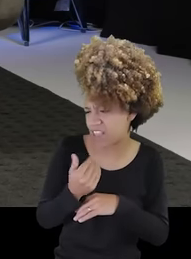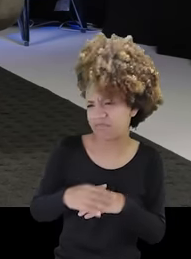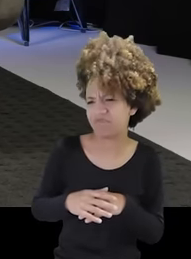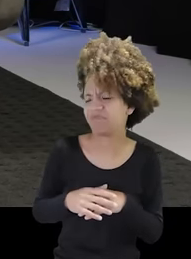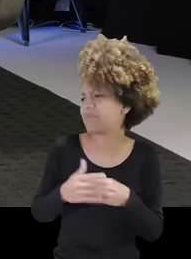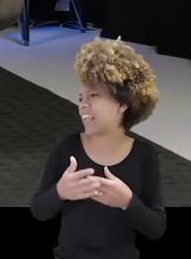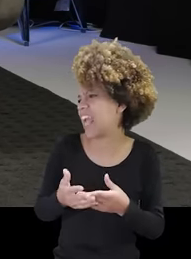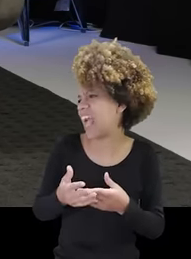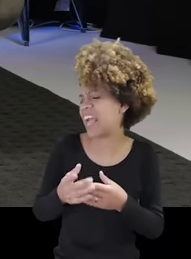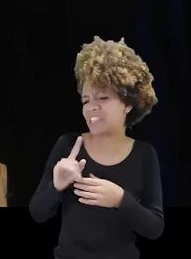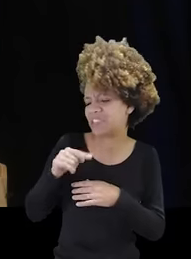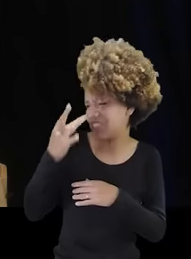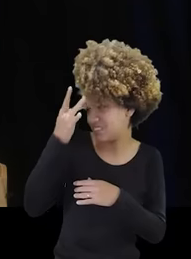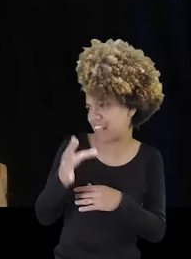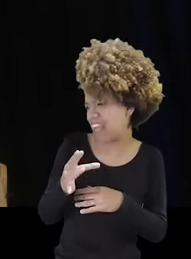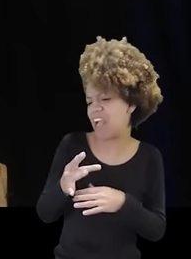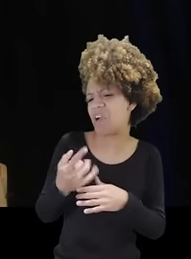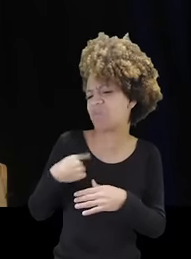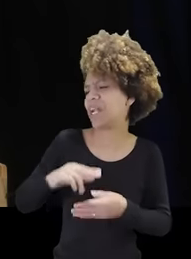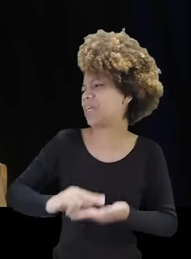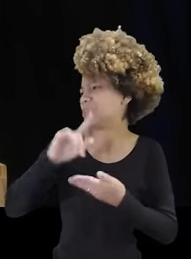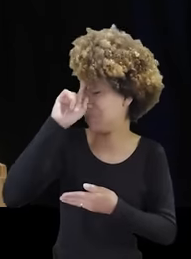aí no dia seguinte foi parar no hospital